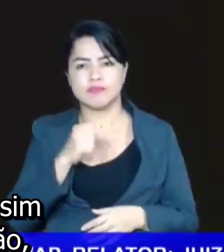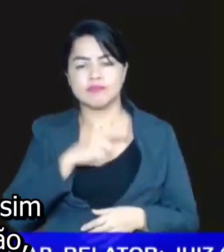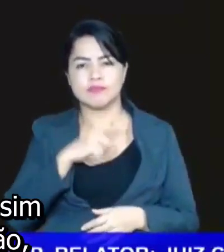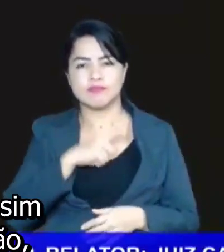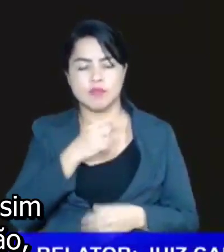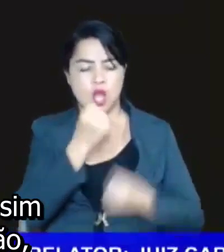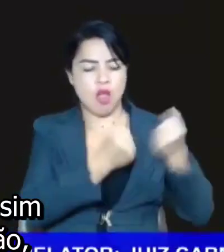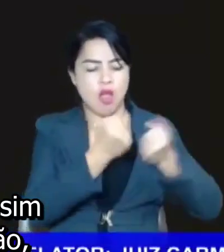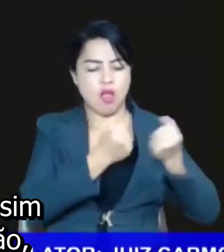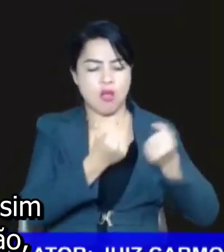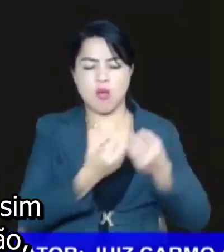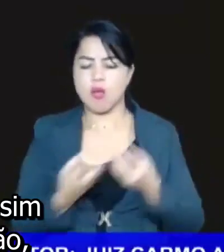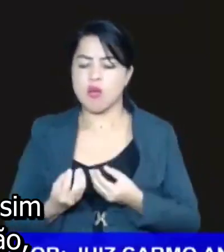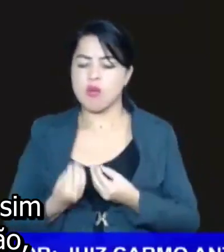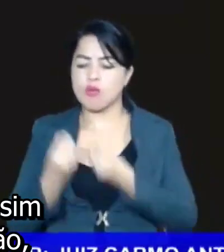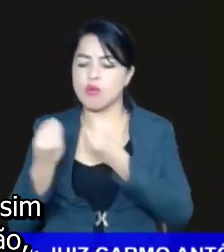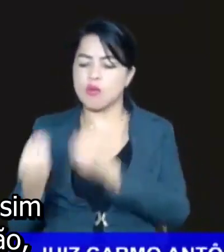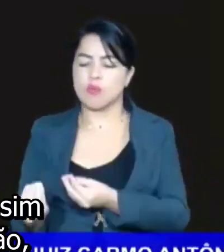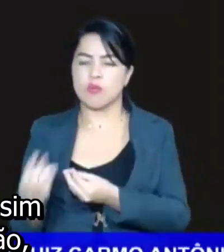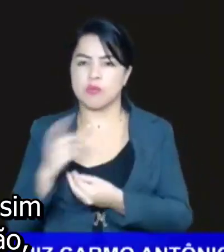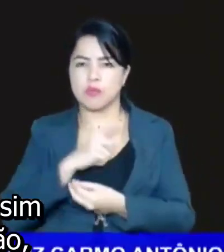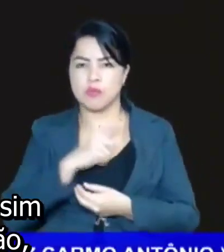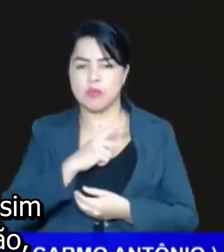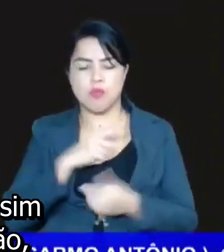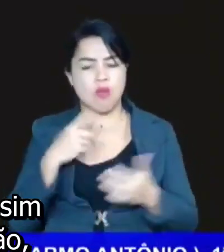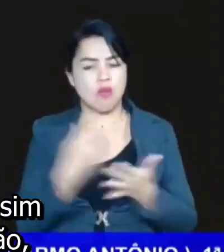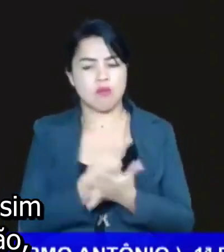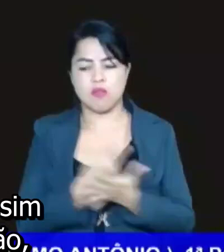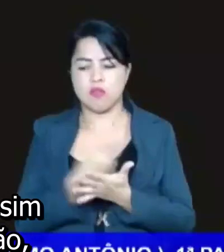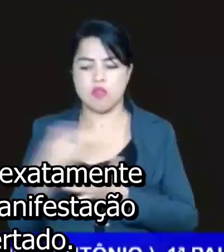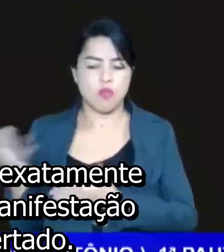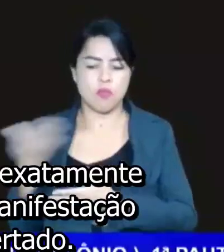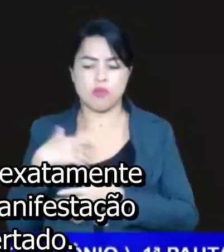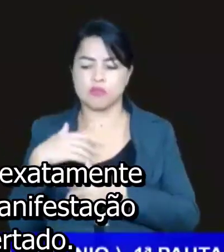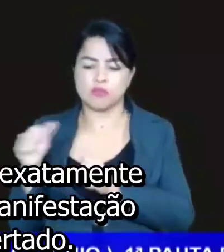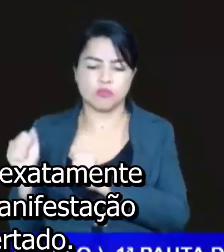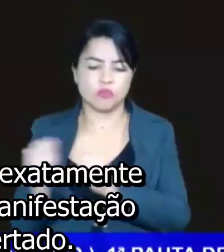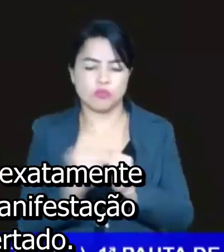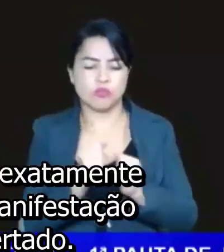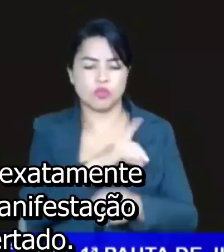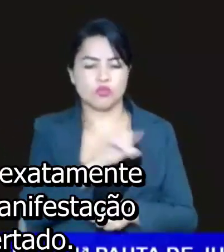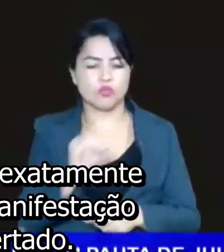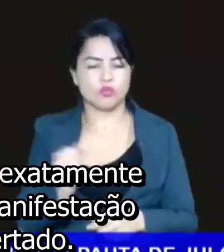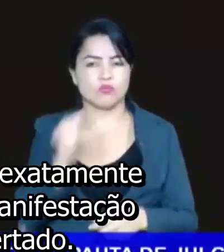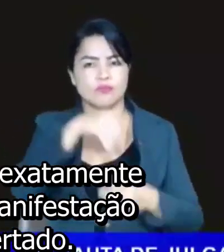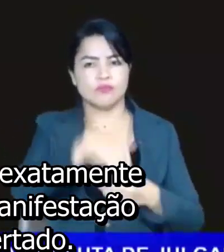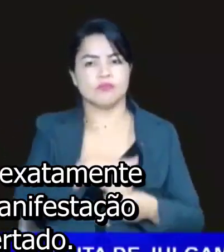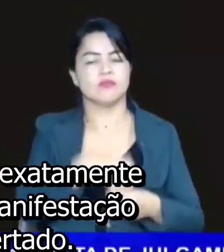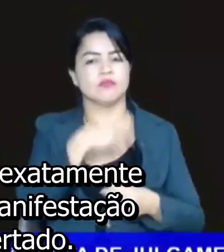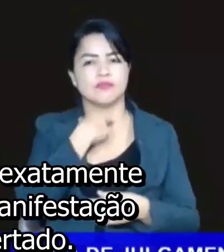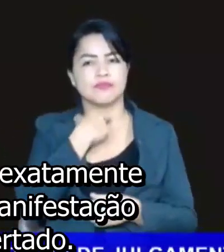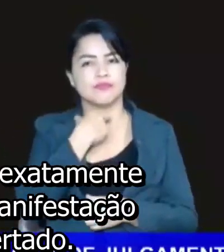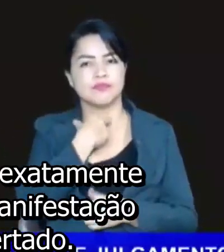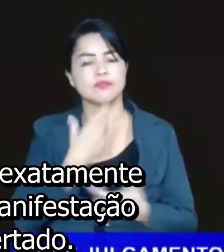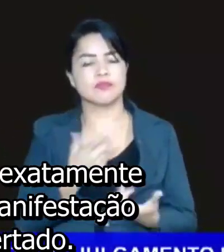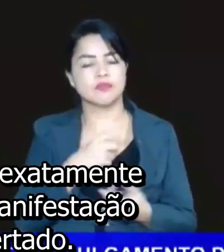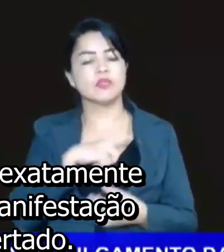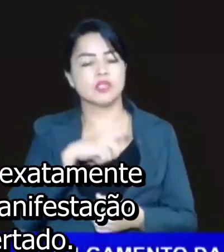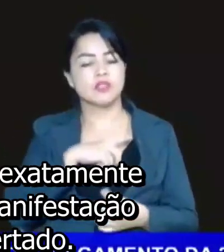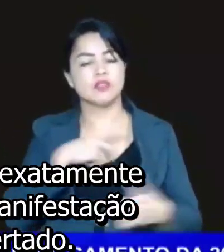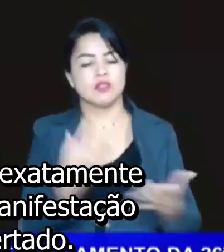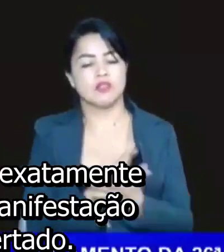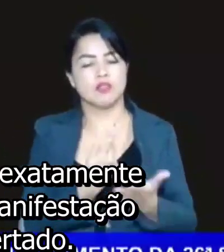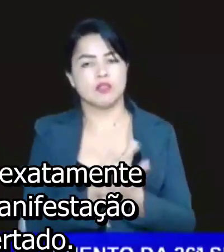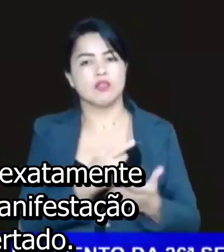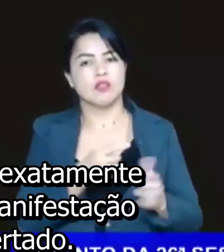de transporte, houve sim a condução ilícita de eleitores no dia da eleição, conduta essa que tem uma consequência penal,